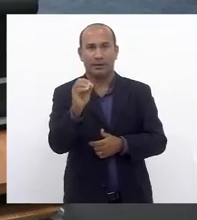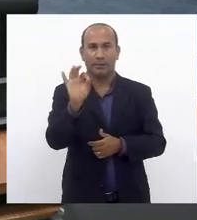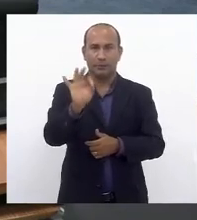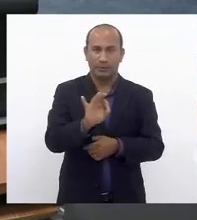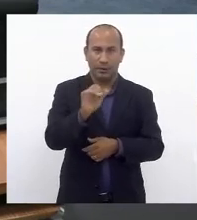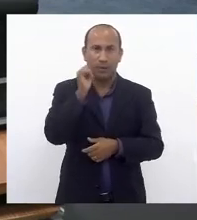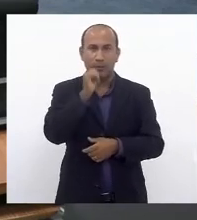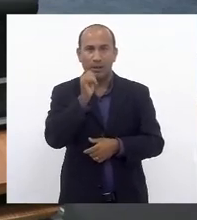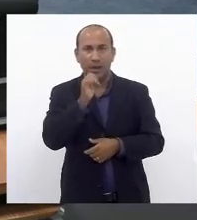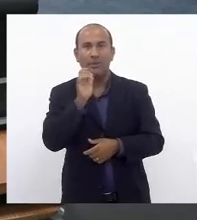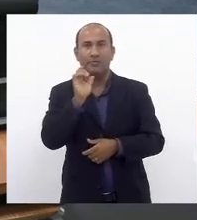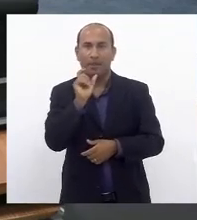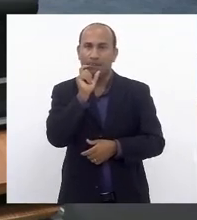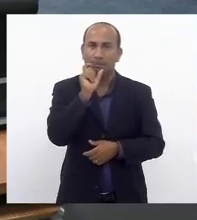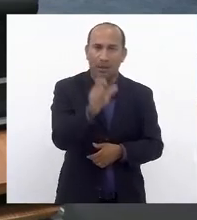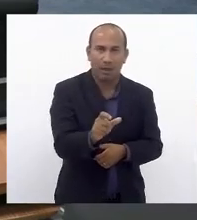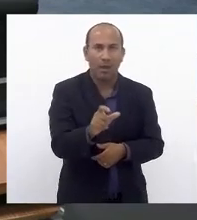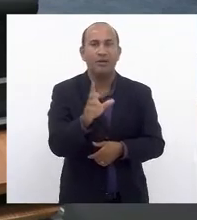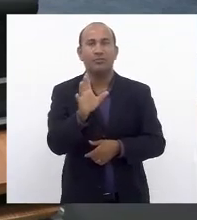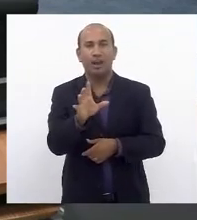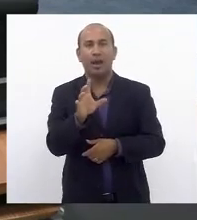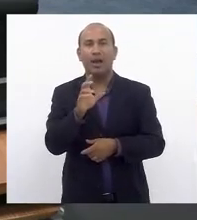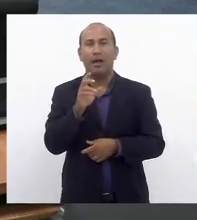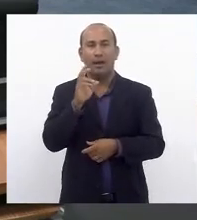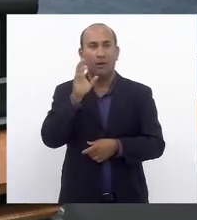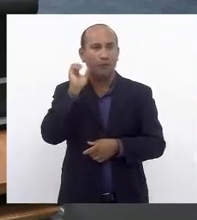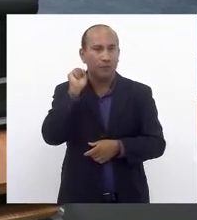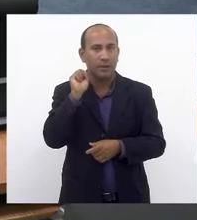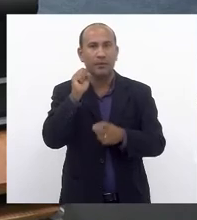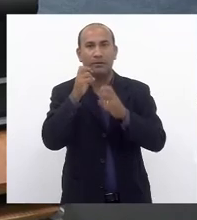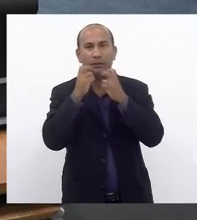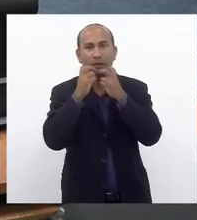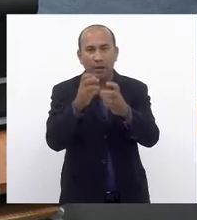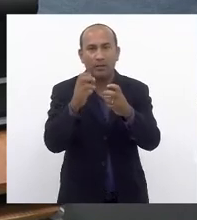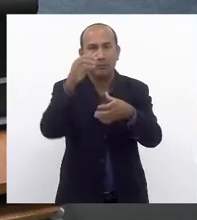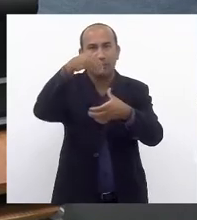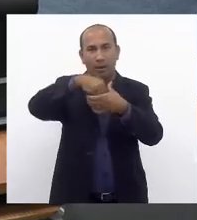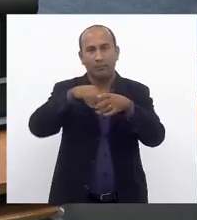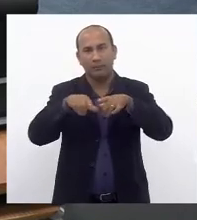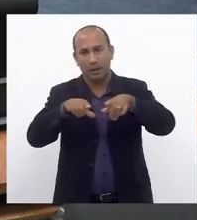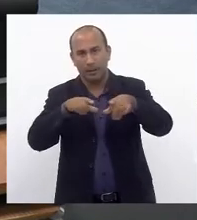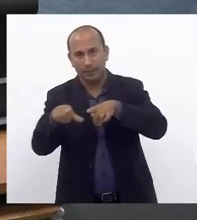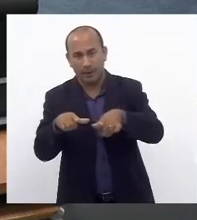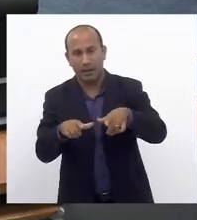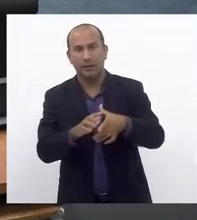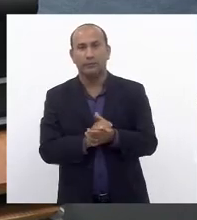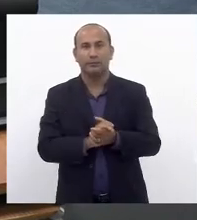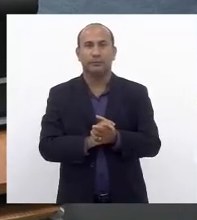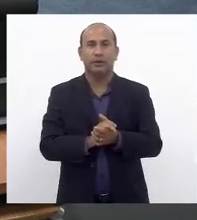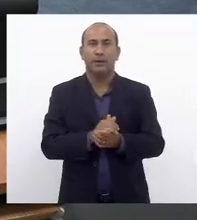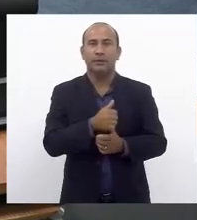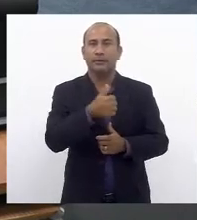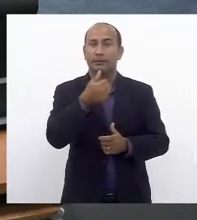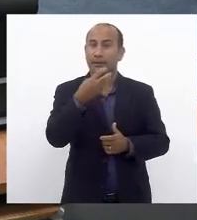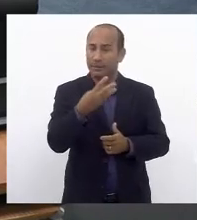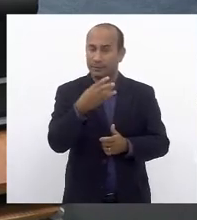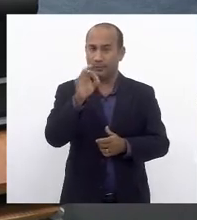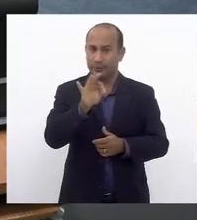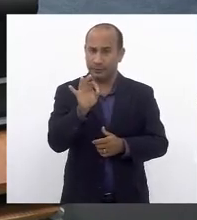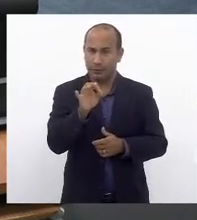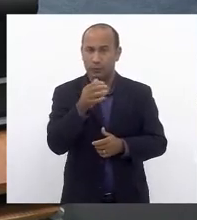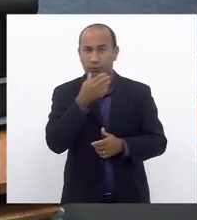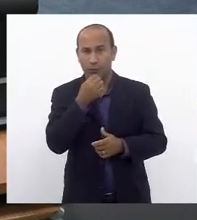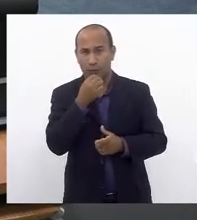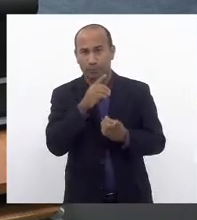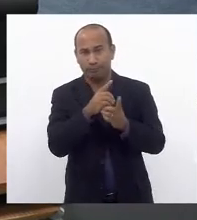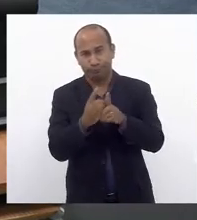já foram xingadas ou ouviram gritos em ambiente de trabalho, contra apenas 13% dos homens.